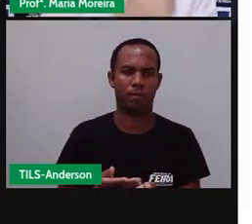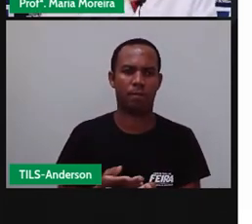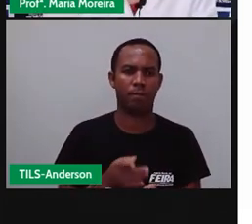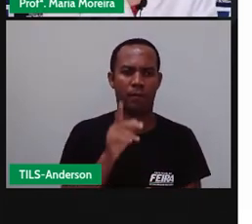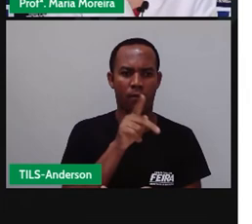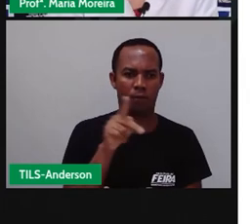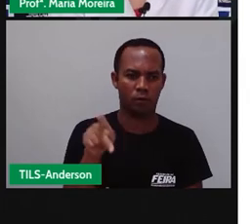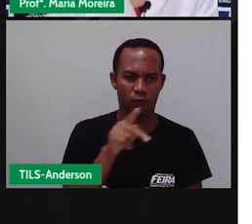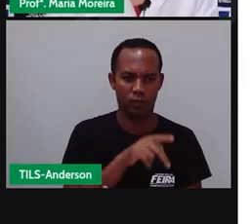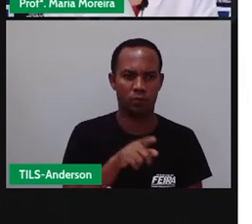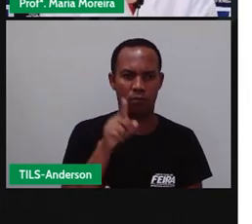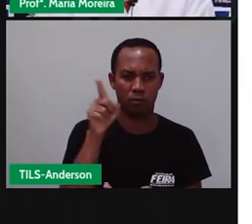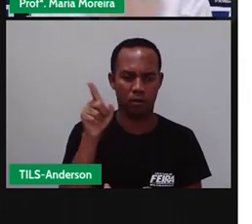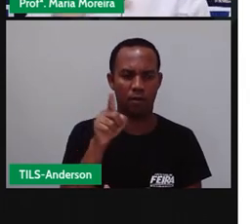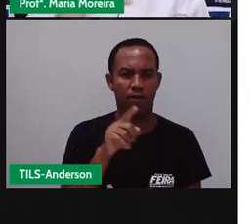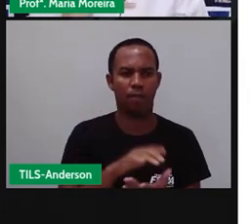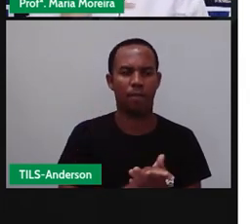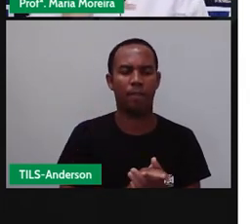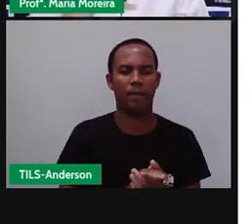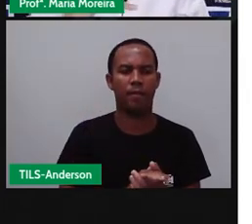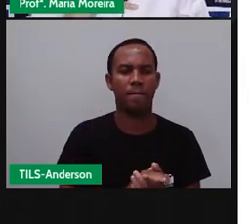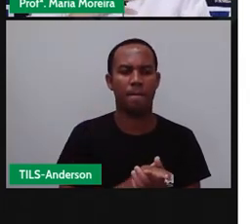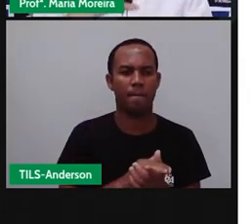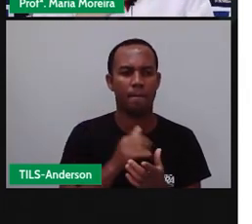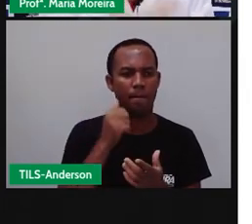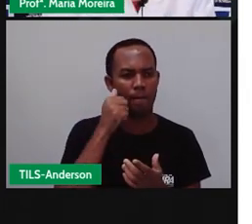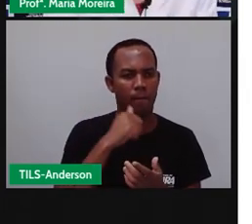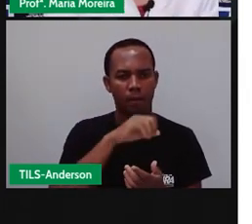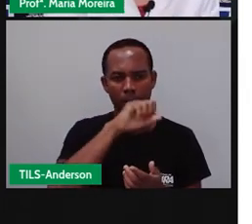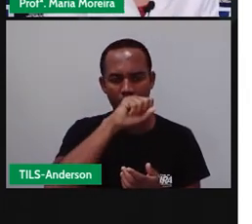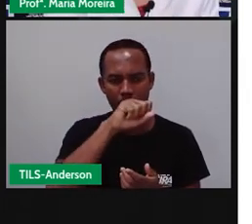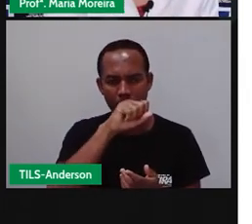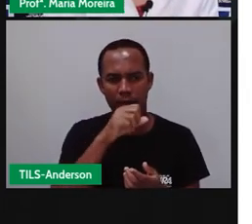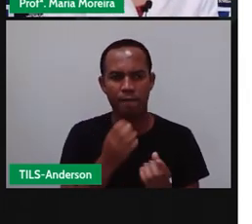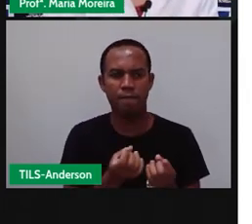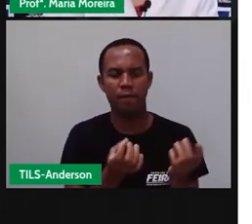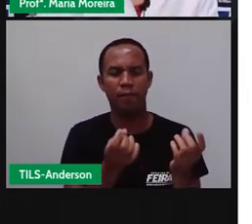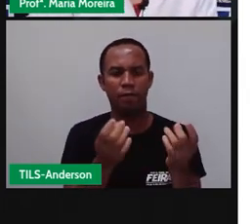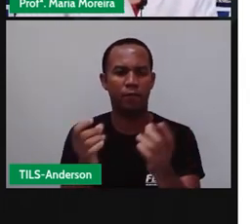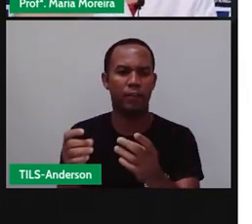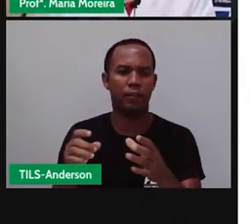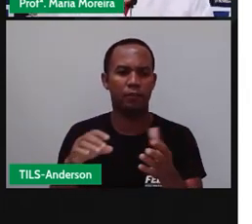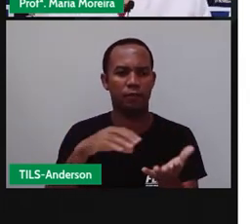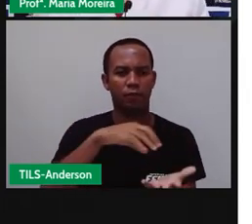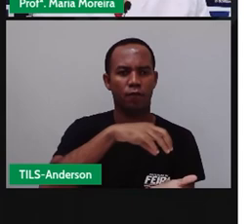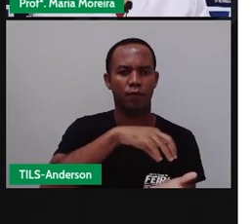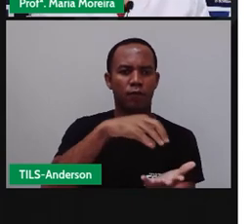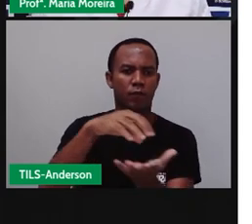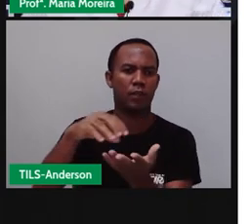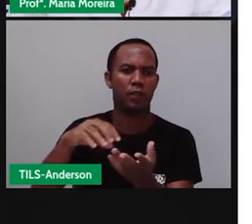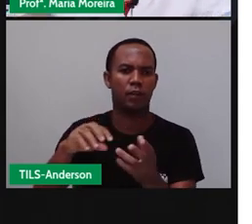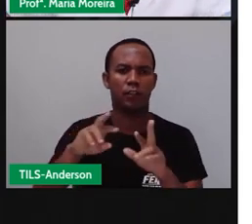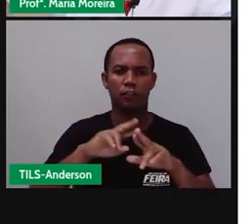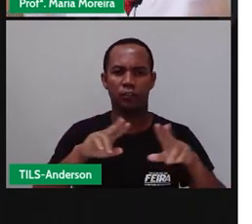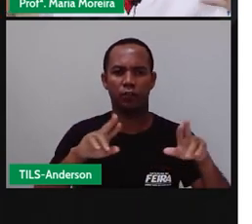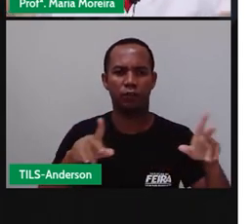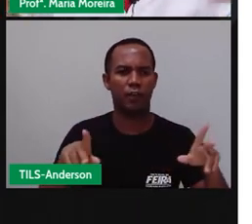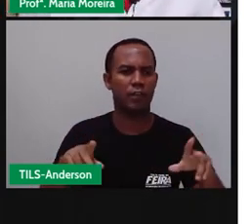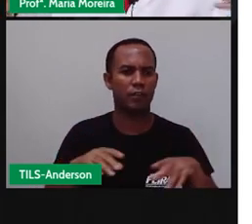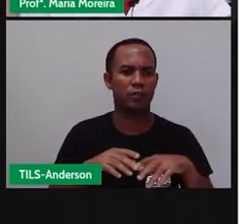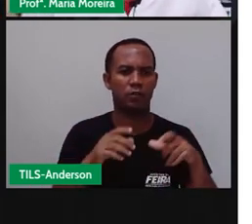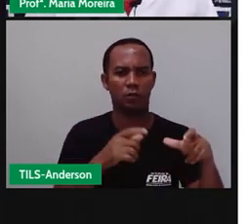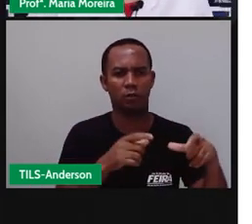Provânia, professor. A da minha mãe, ela é o quê? Feirante, né? E assim sucessivamente. Então, as pessoas, elas